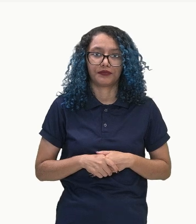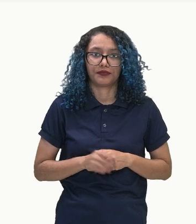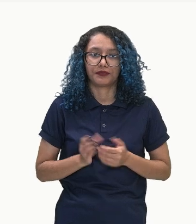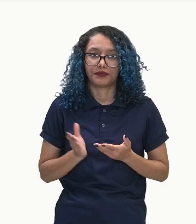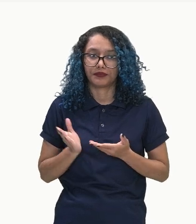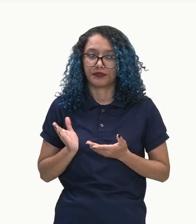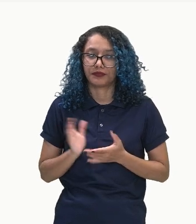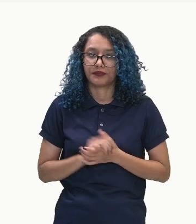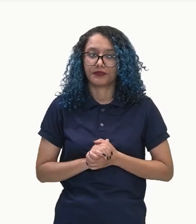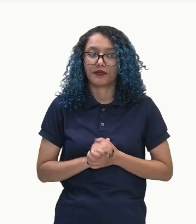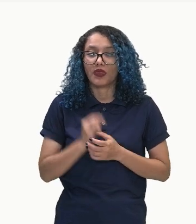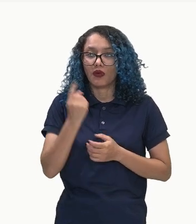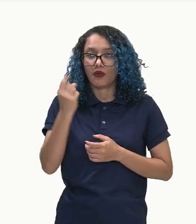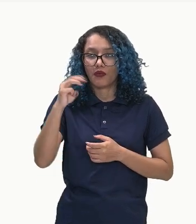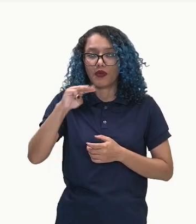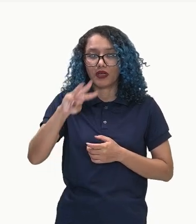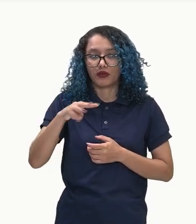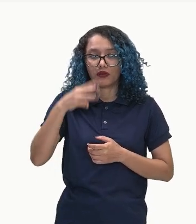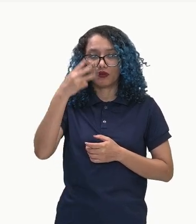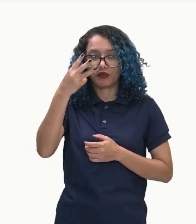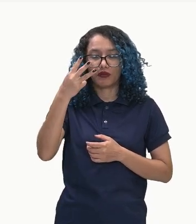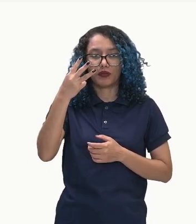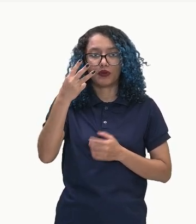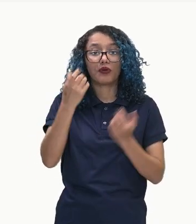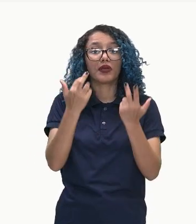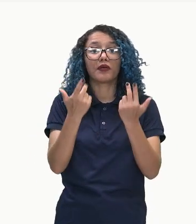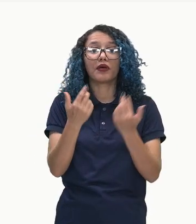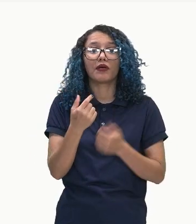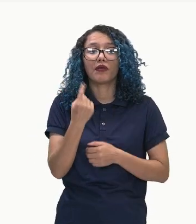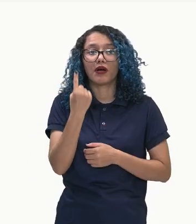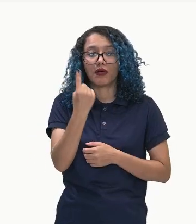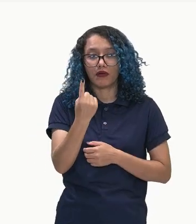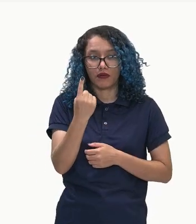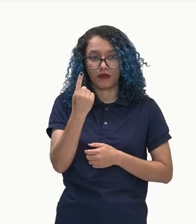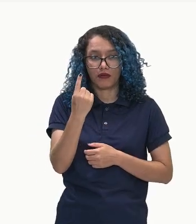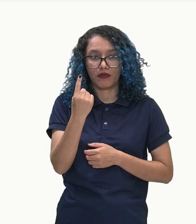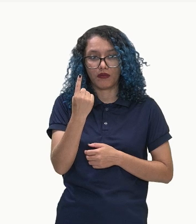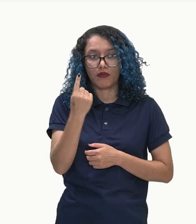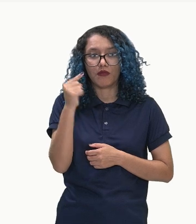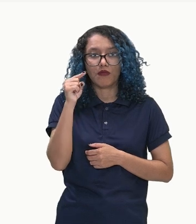1 metro cúbico equivale a 1000 litros.